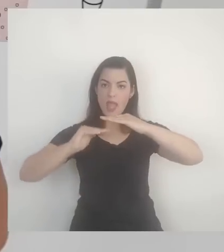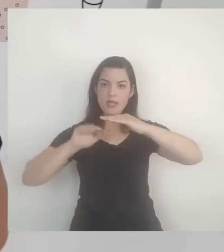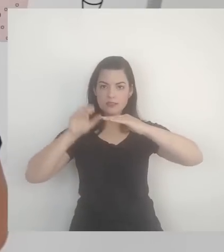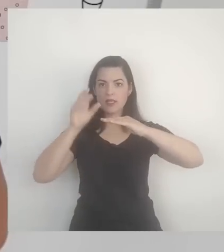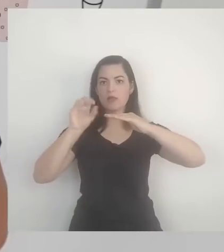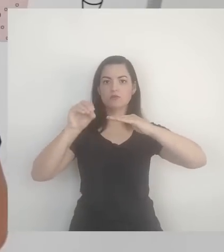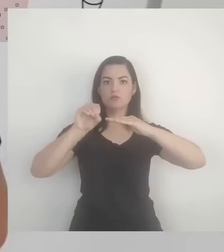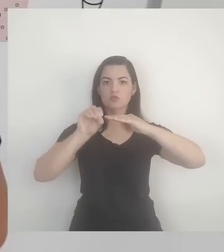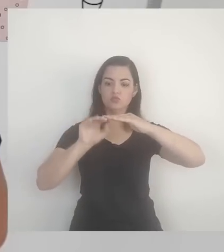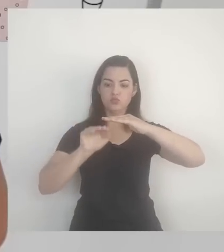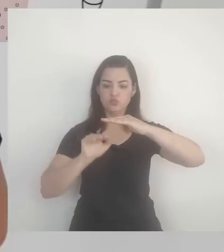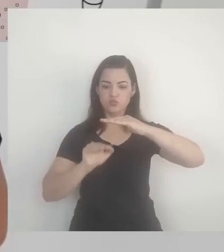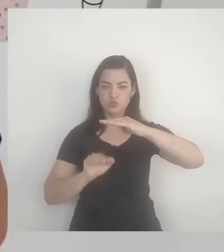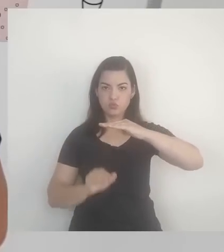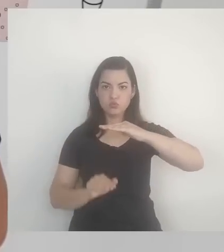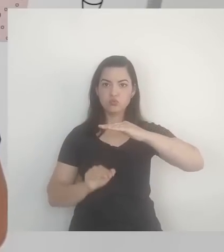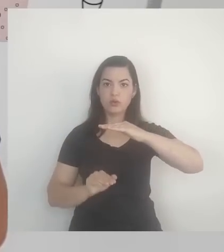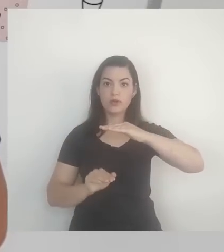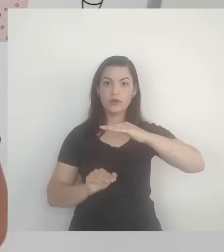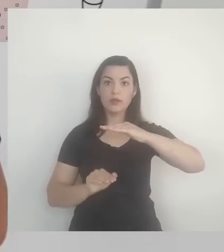imersão quando ele afunda e